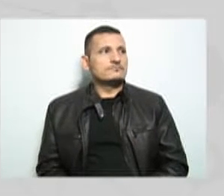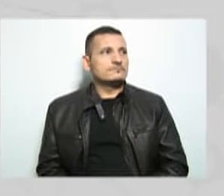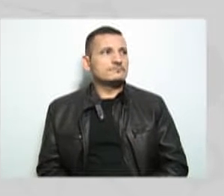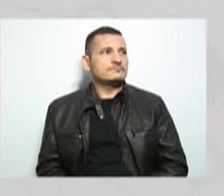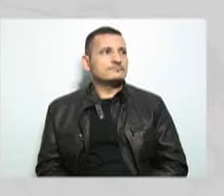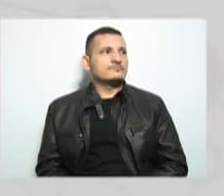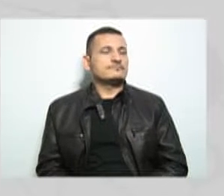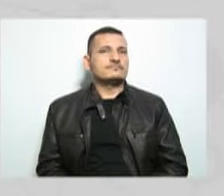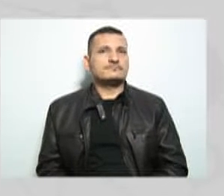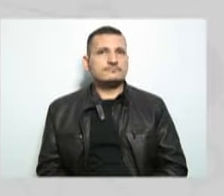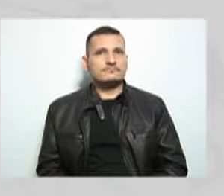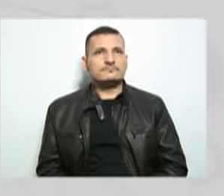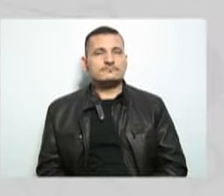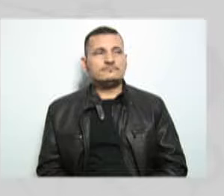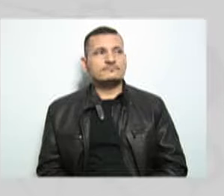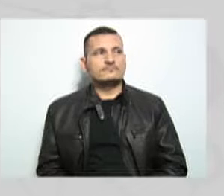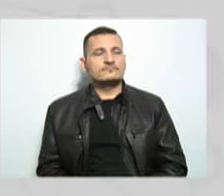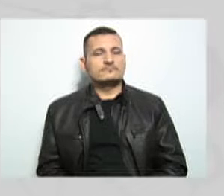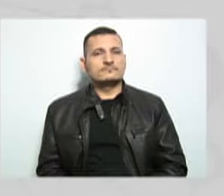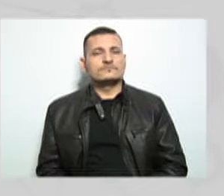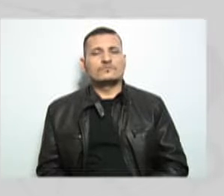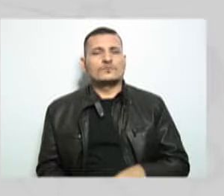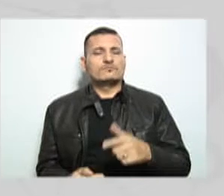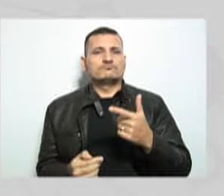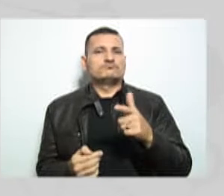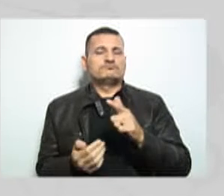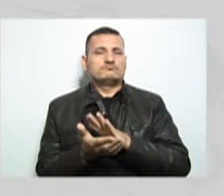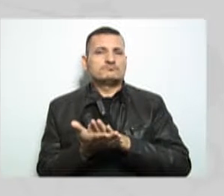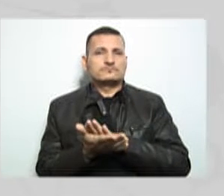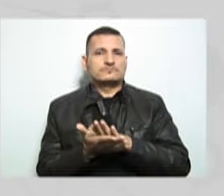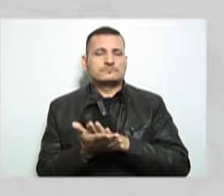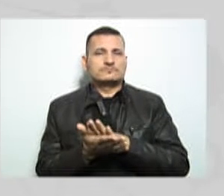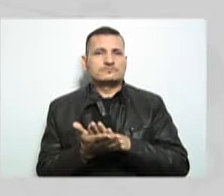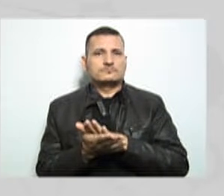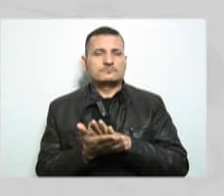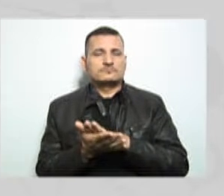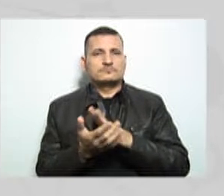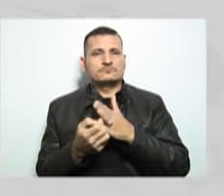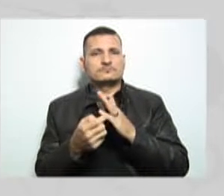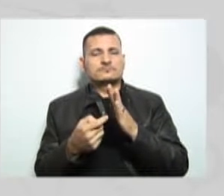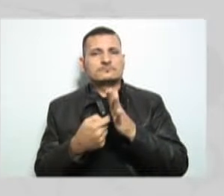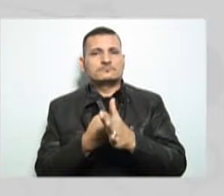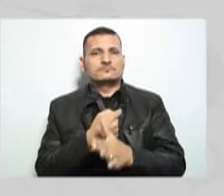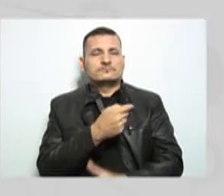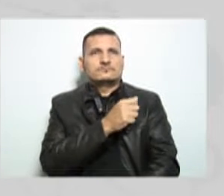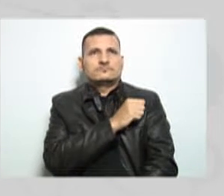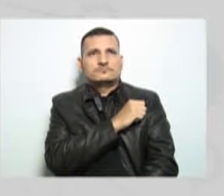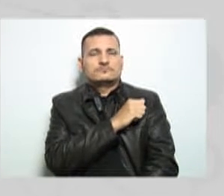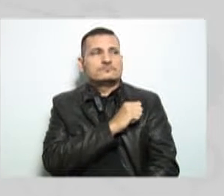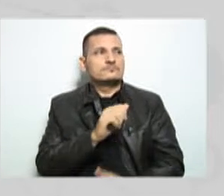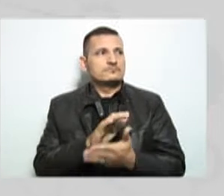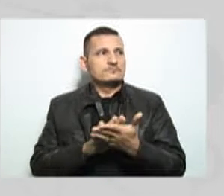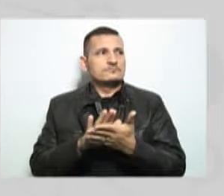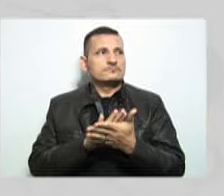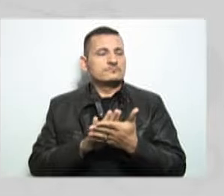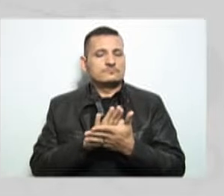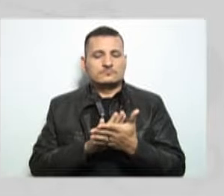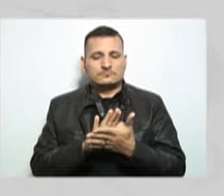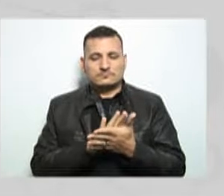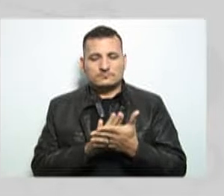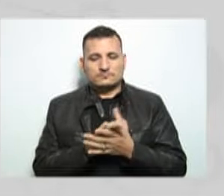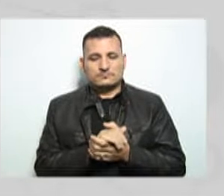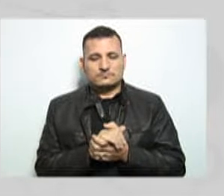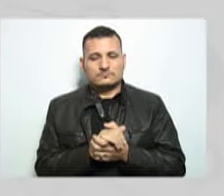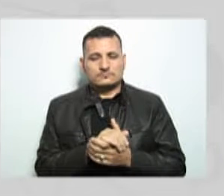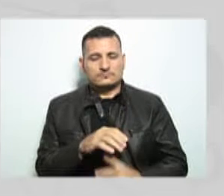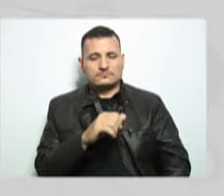no momento, nenhum questionamento sobre essa questão. Somente os